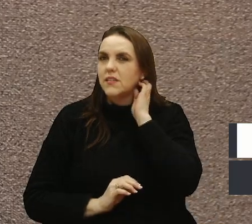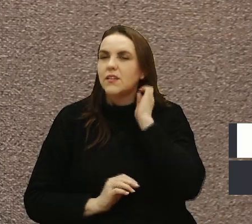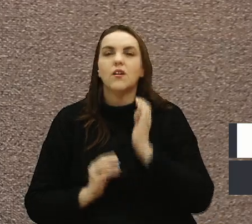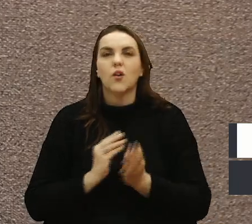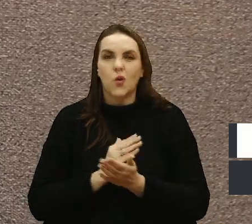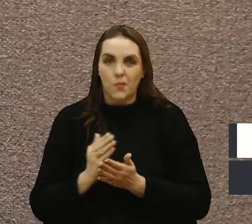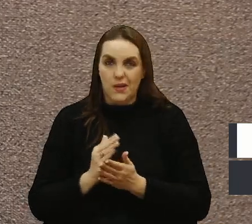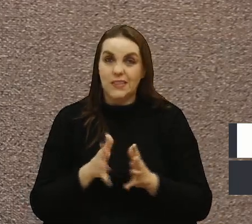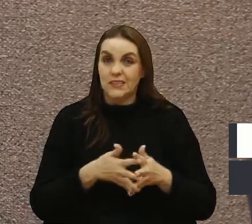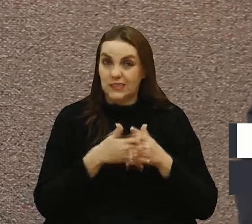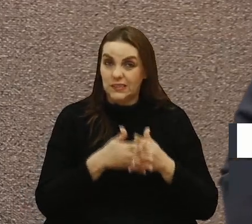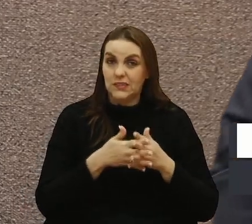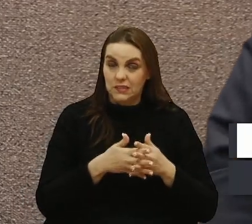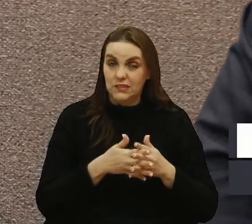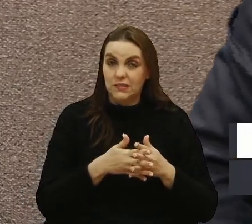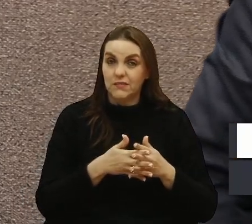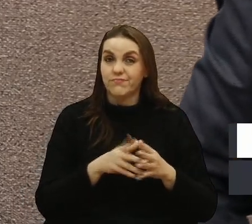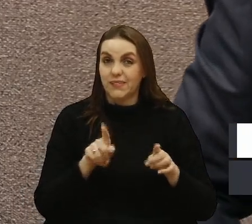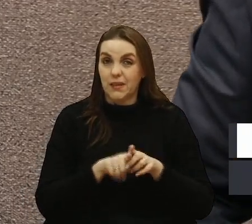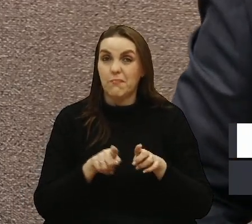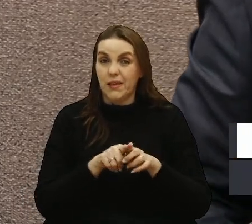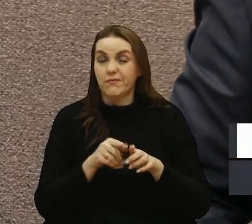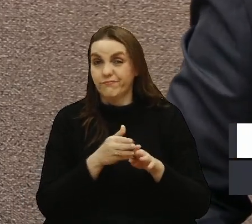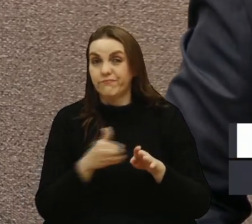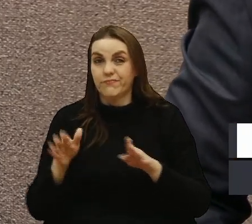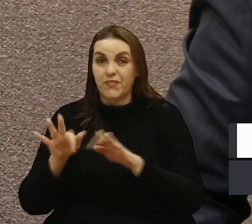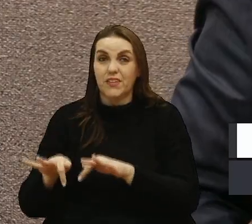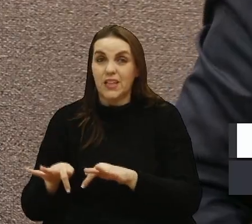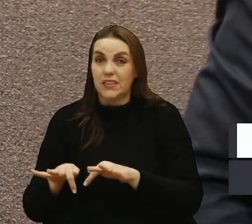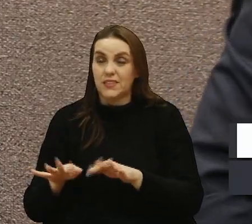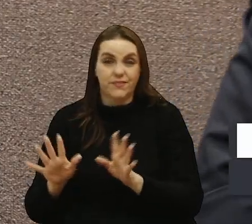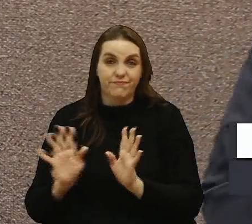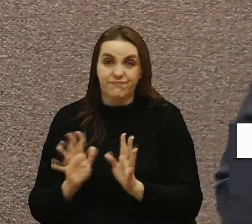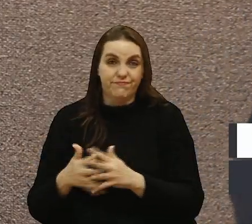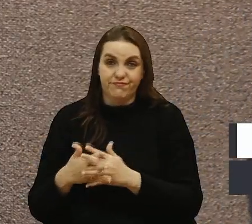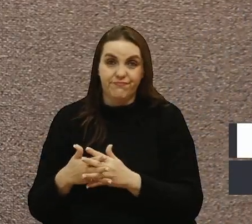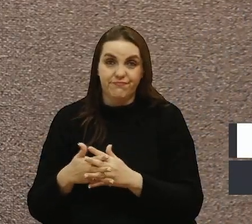termina torto. Quando guerra, abril,